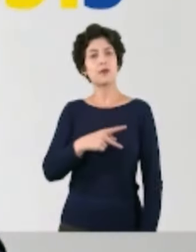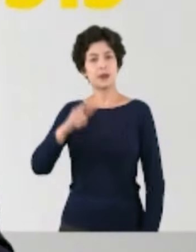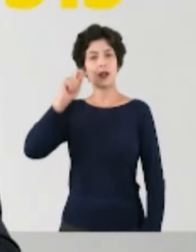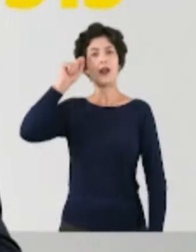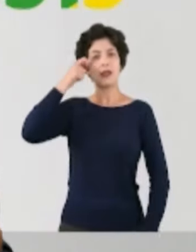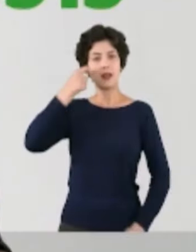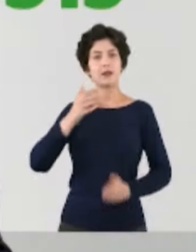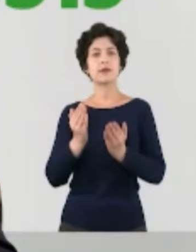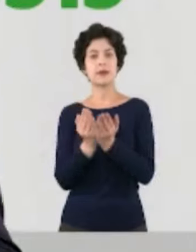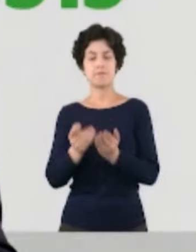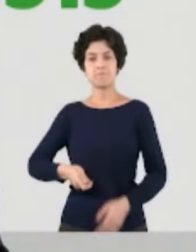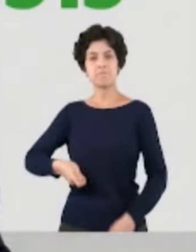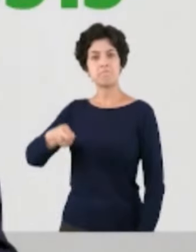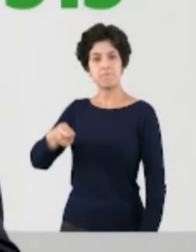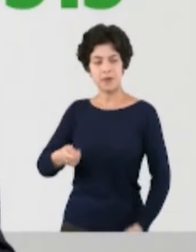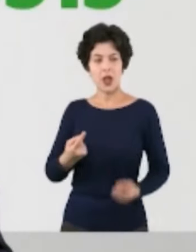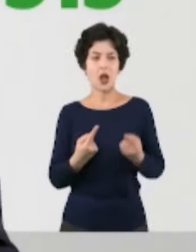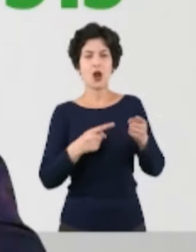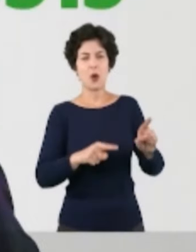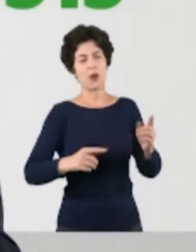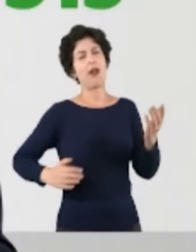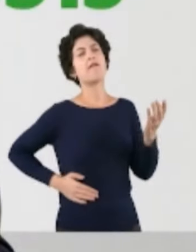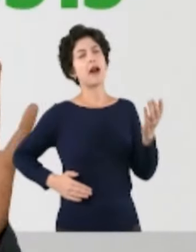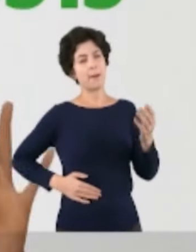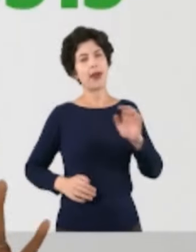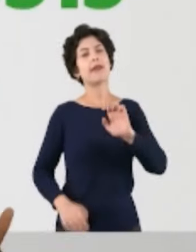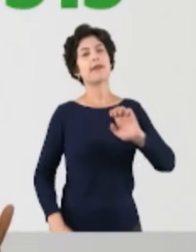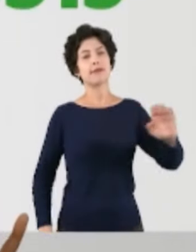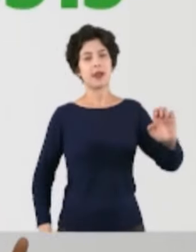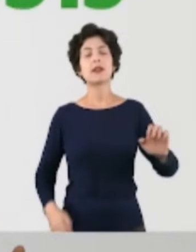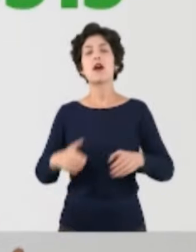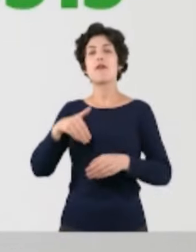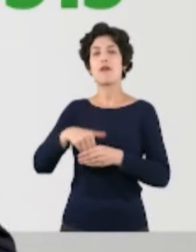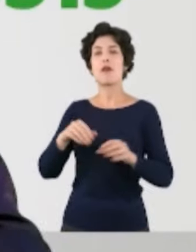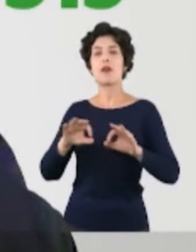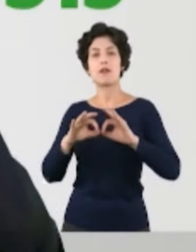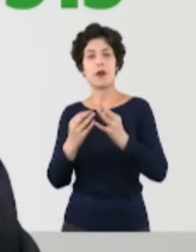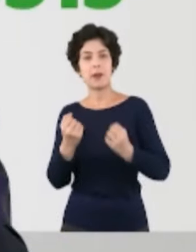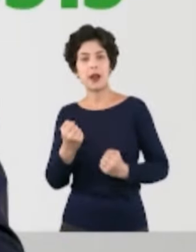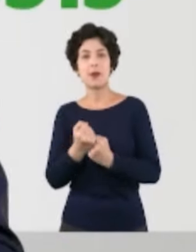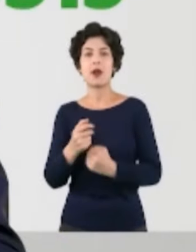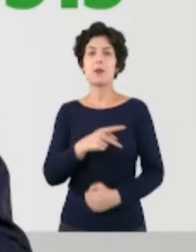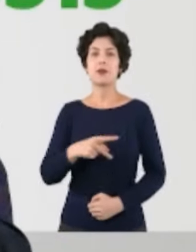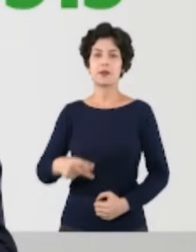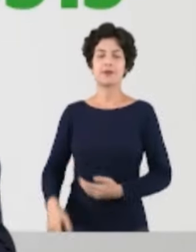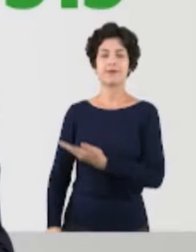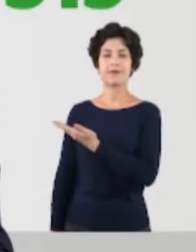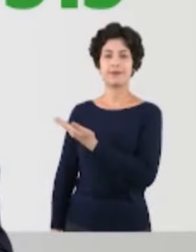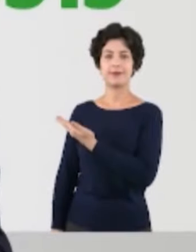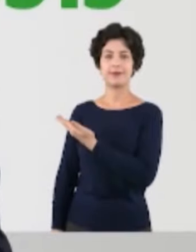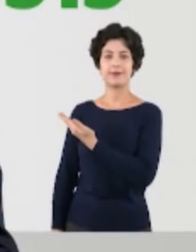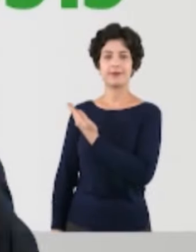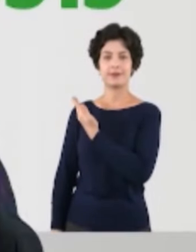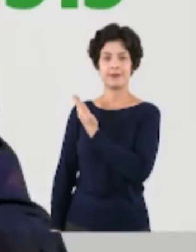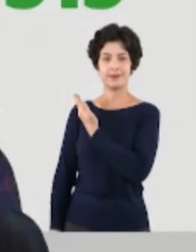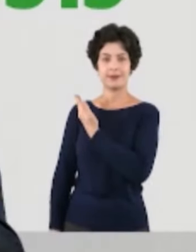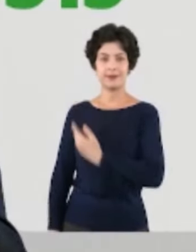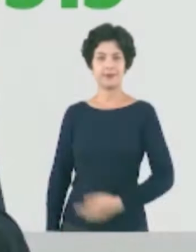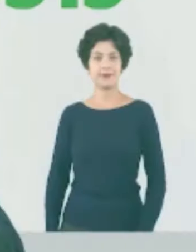Sou professor negro, cristão, conservador e contra a canalice da esquerda. Vote pela família, professor Rodney